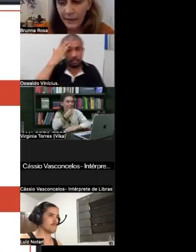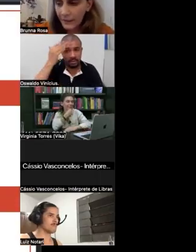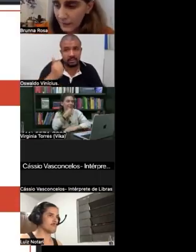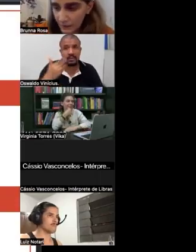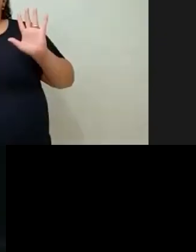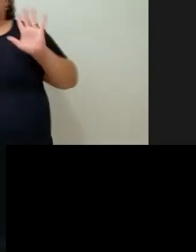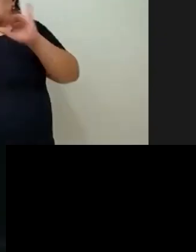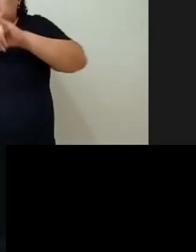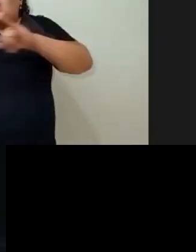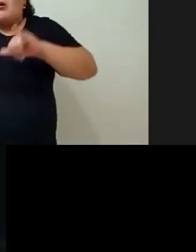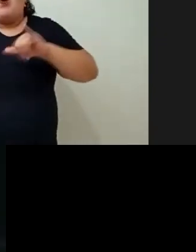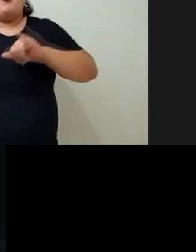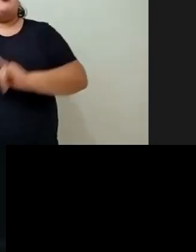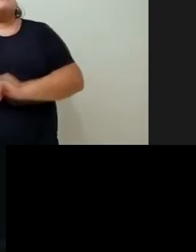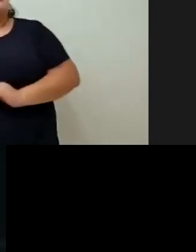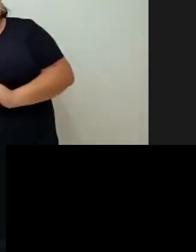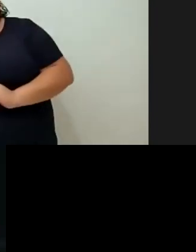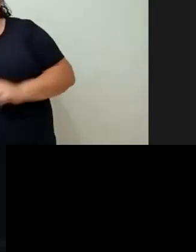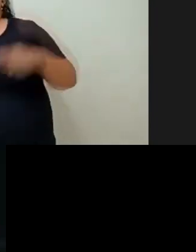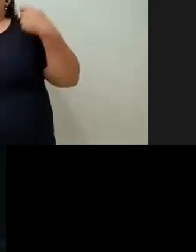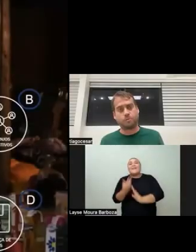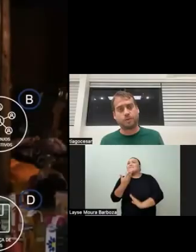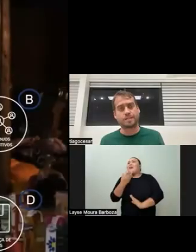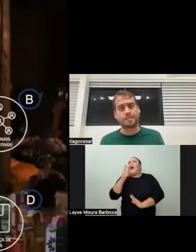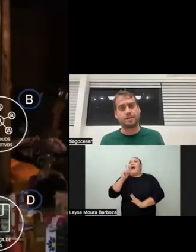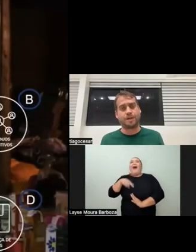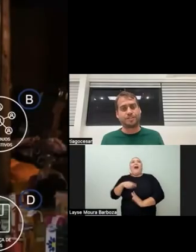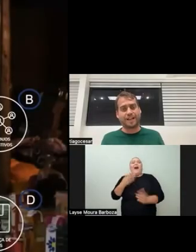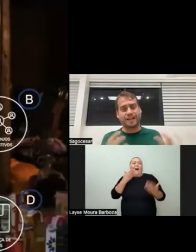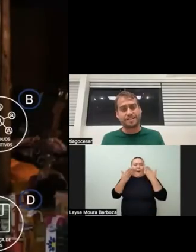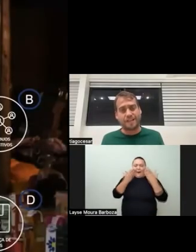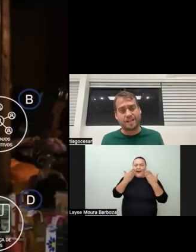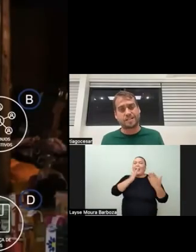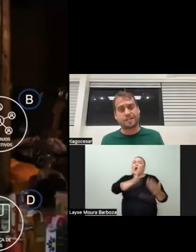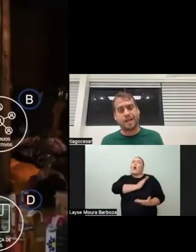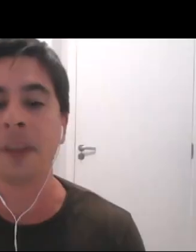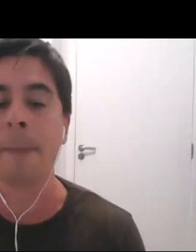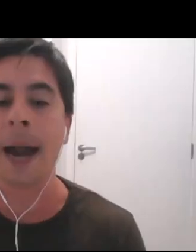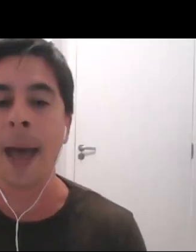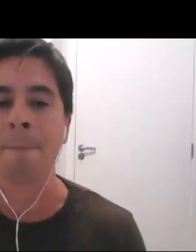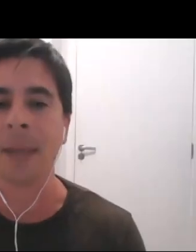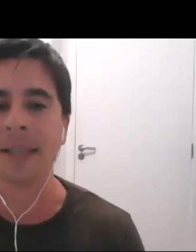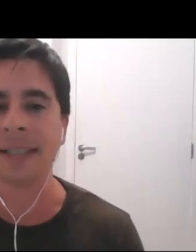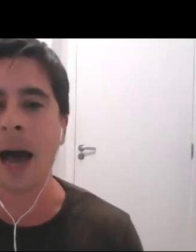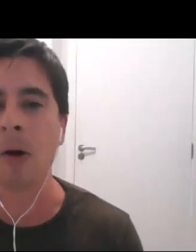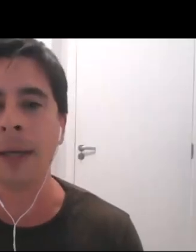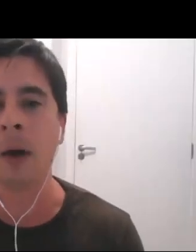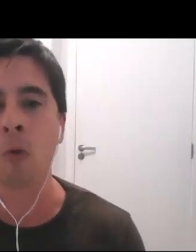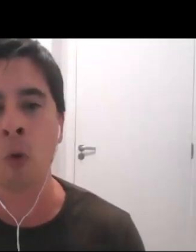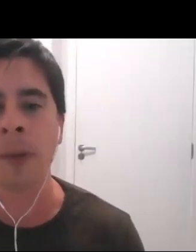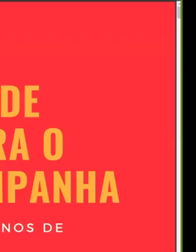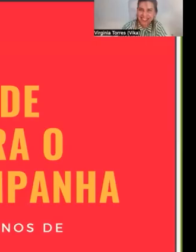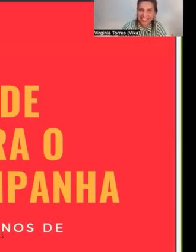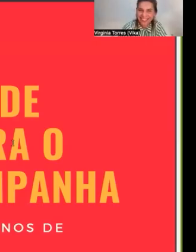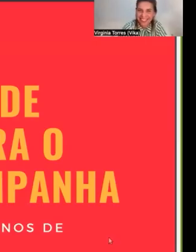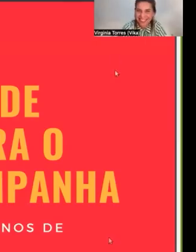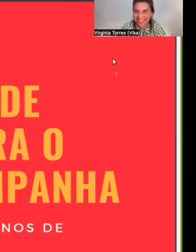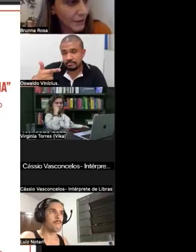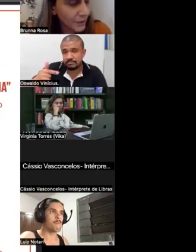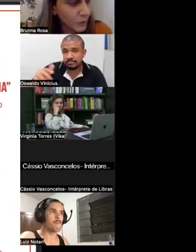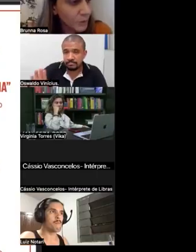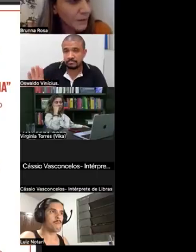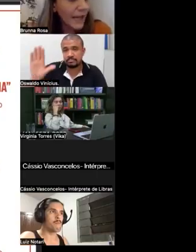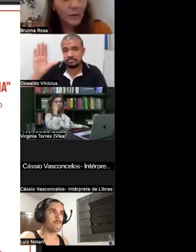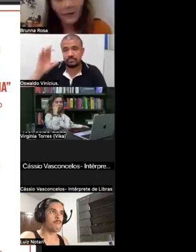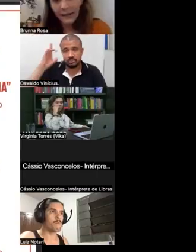política na arena da comunicação é dura e muito trabalhosa. Precisamos nos fortalecer, estudar, para que